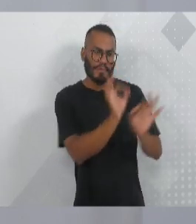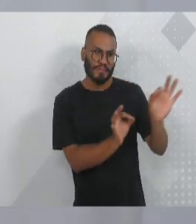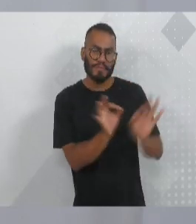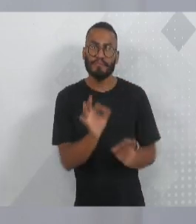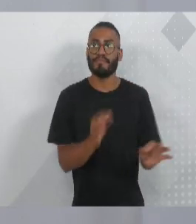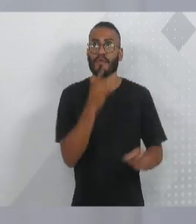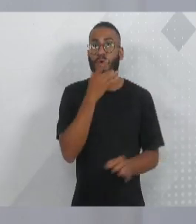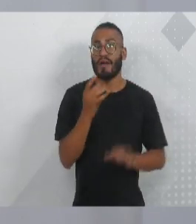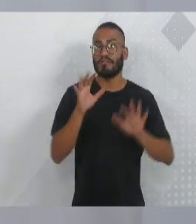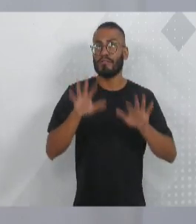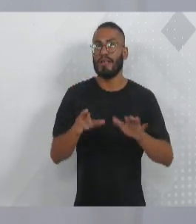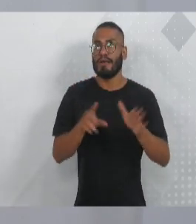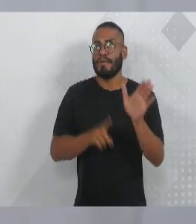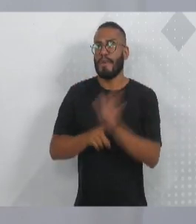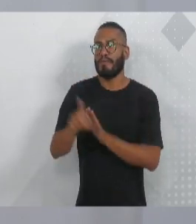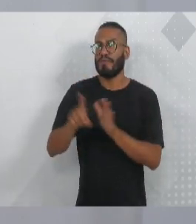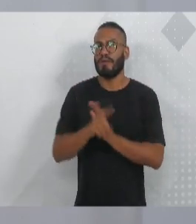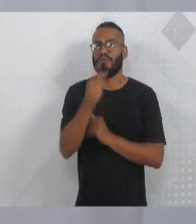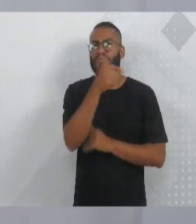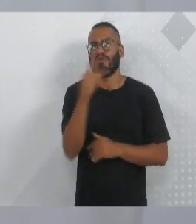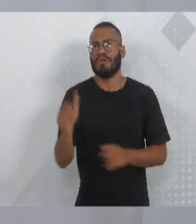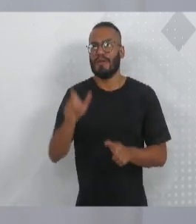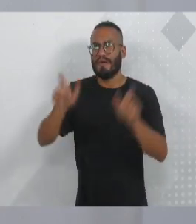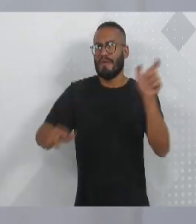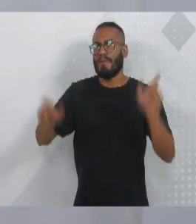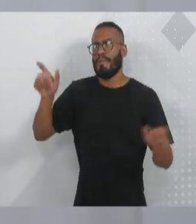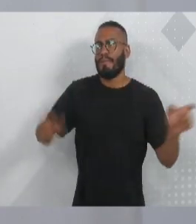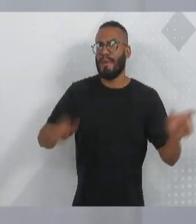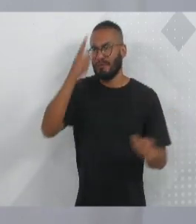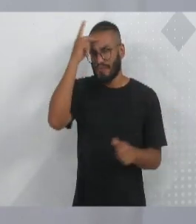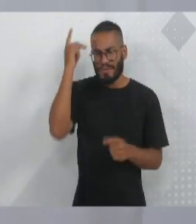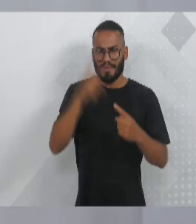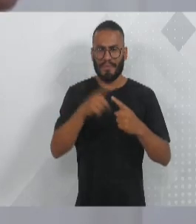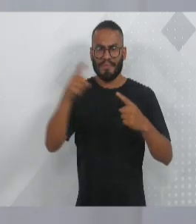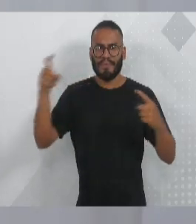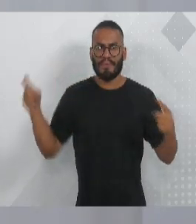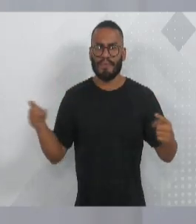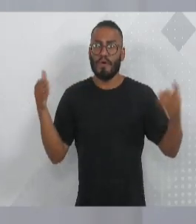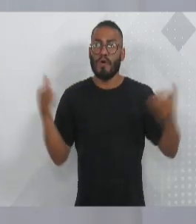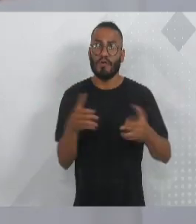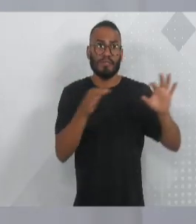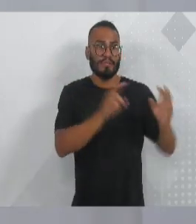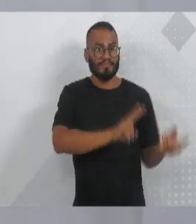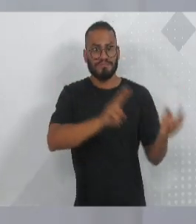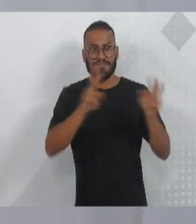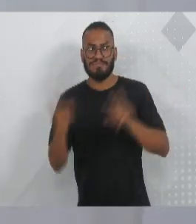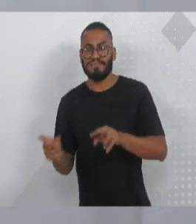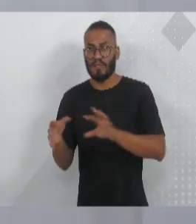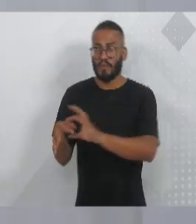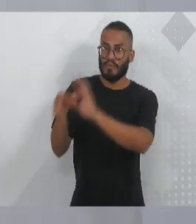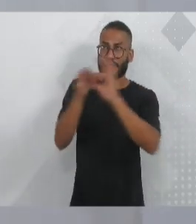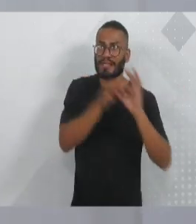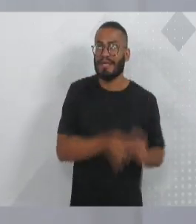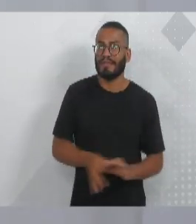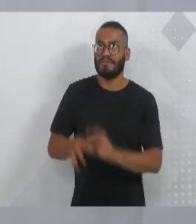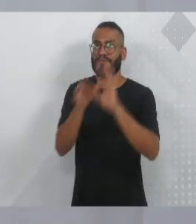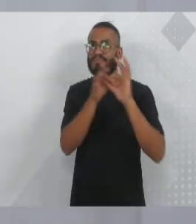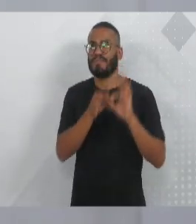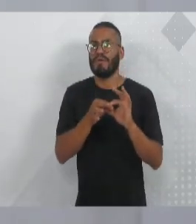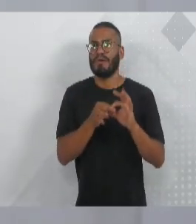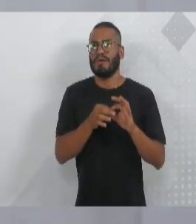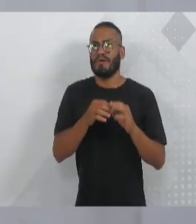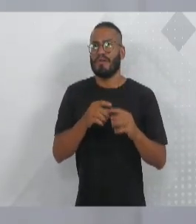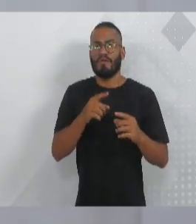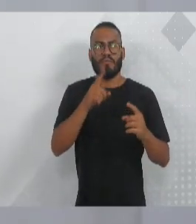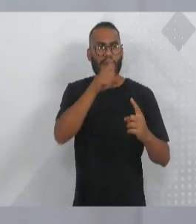acho que esse questionamento de dizer que não tem população para para instalar antena hoje a portabilidade permite que elas se unam as as as telefonias e